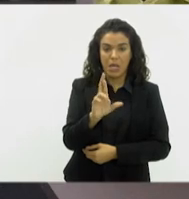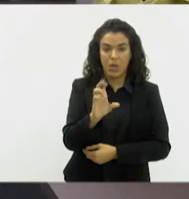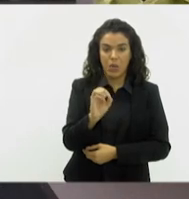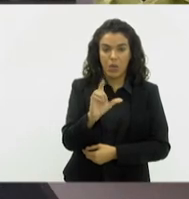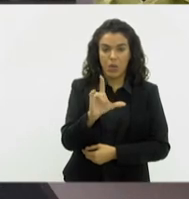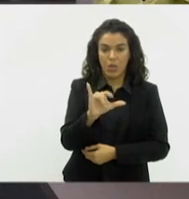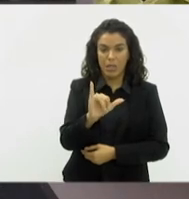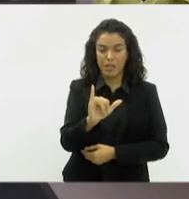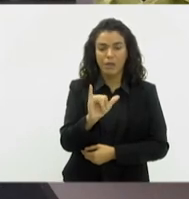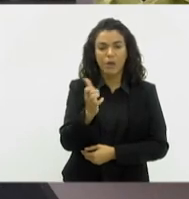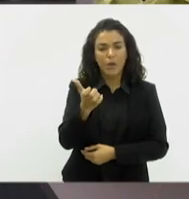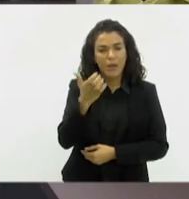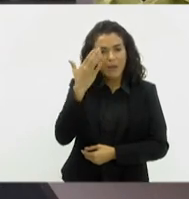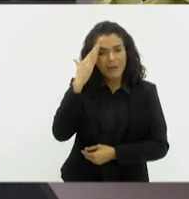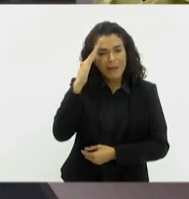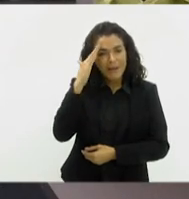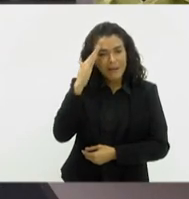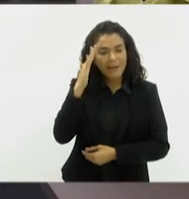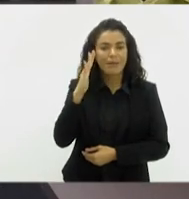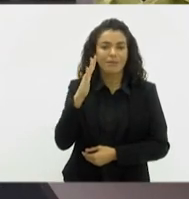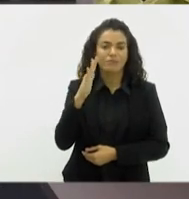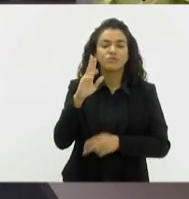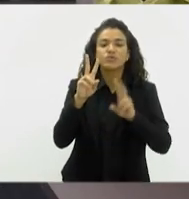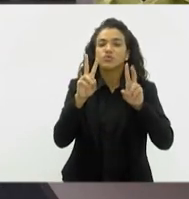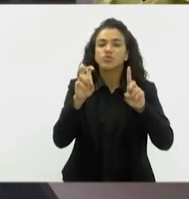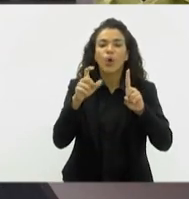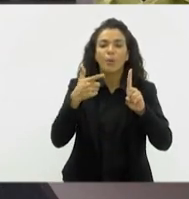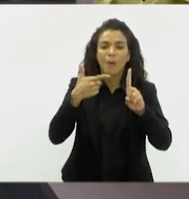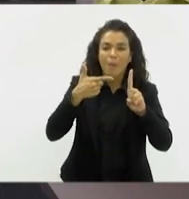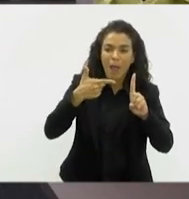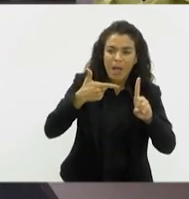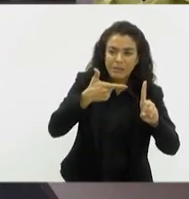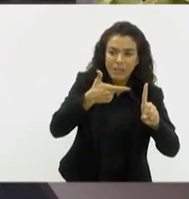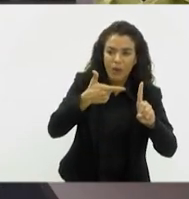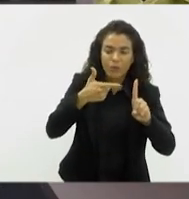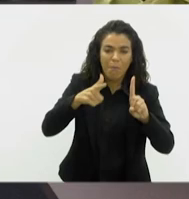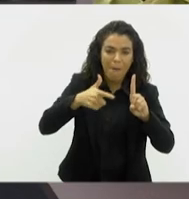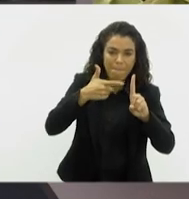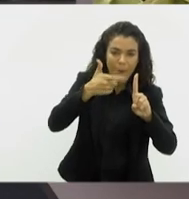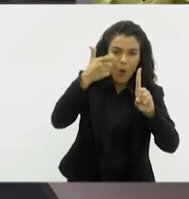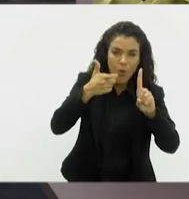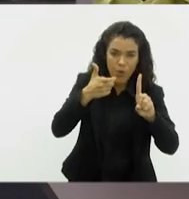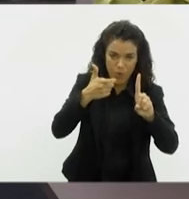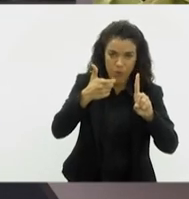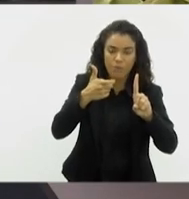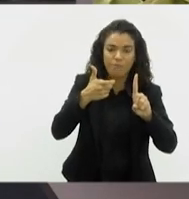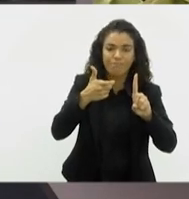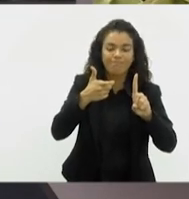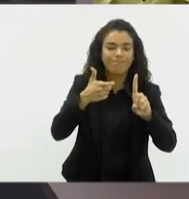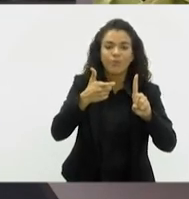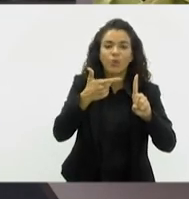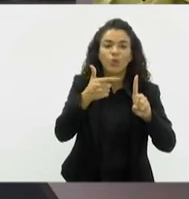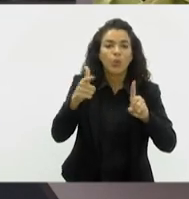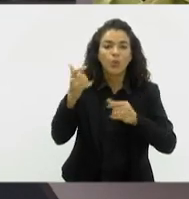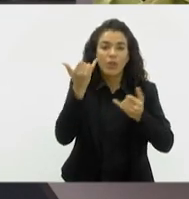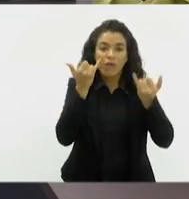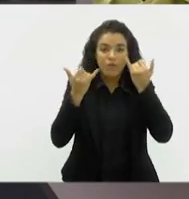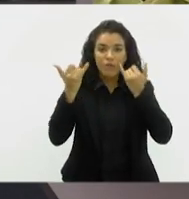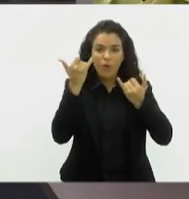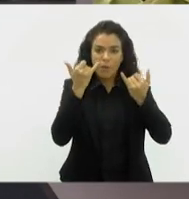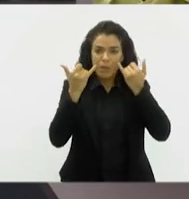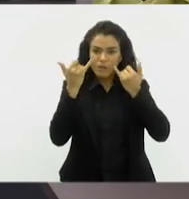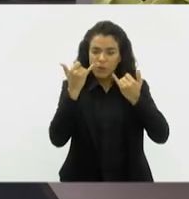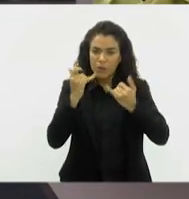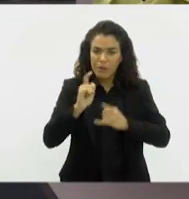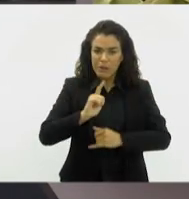pouquinho esta questão do latrocínio, Erivelto. Você disse para a gente não está com essa informação aqui, sim, mas que houve uma